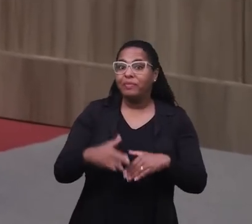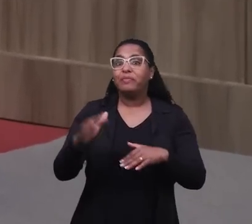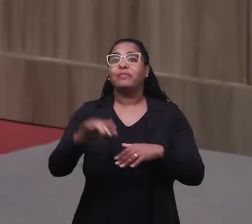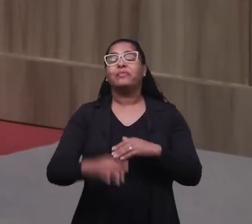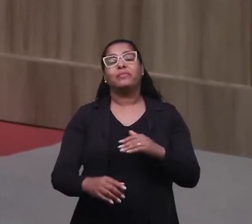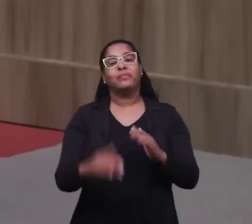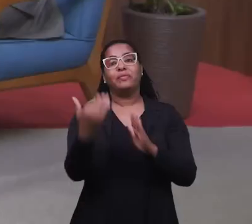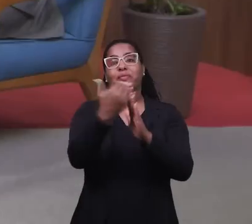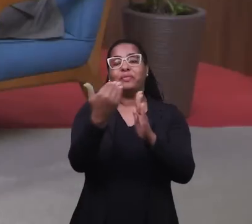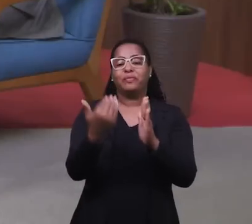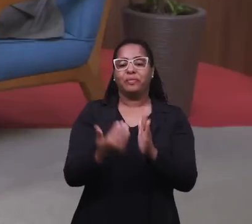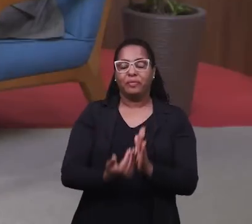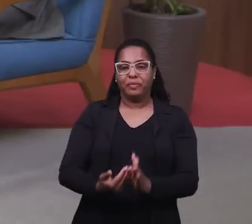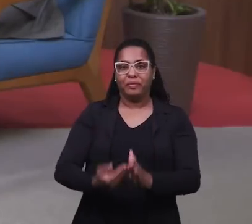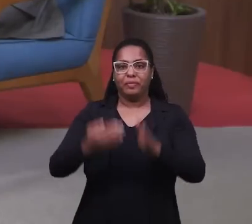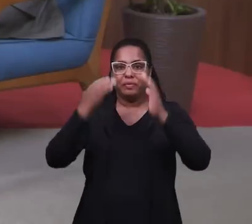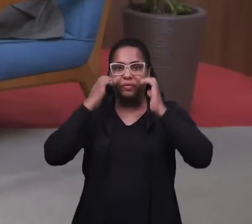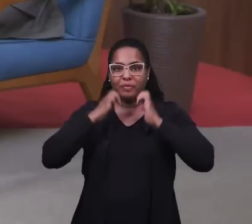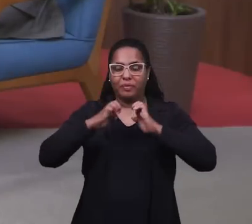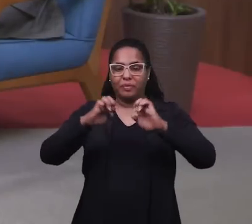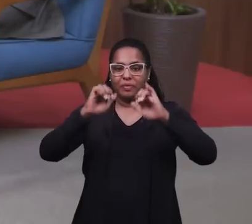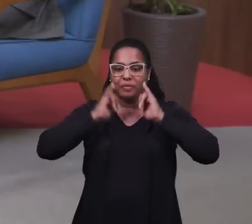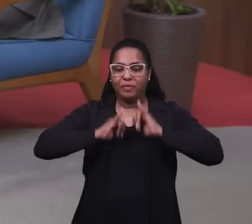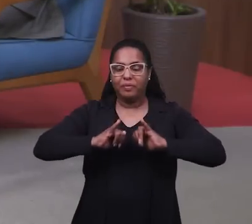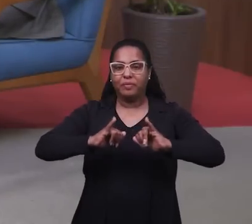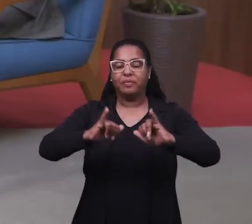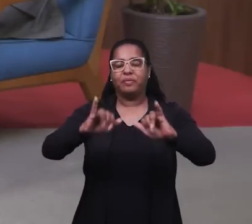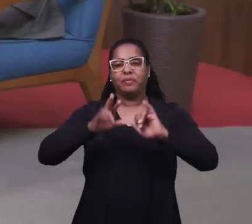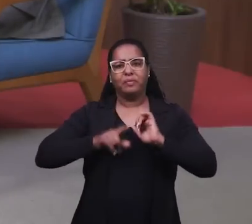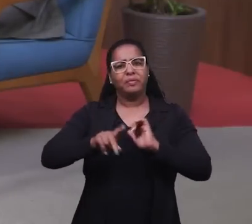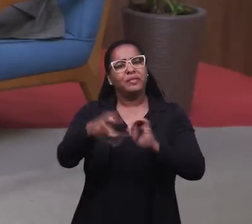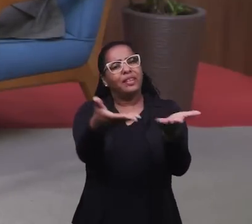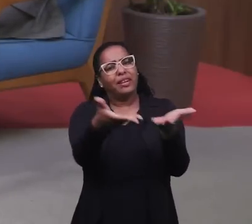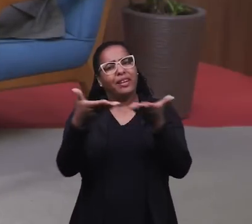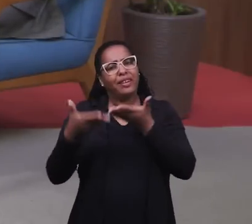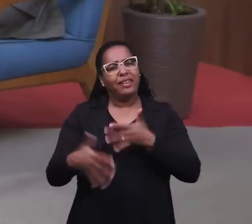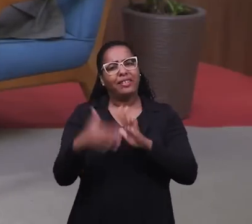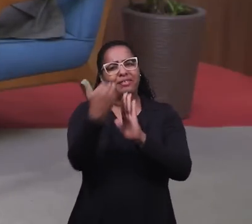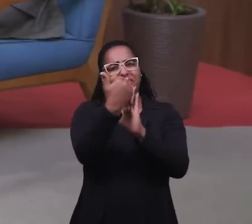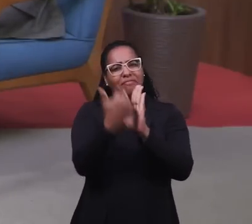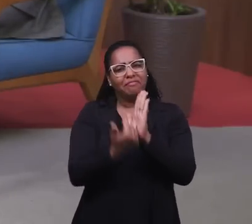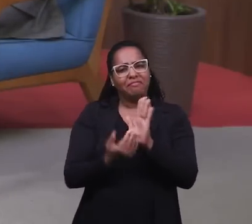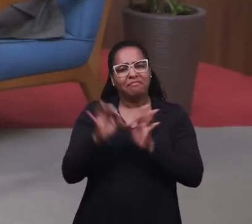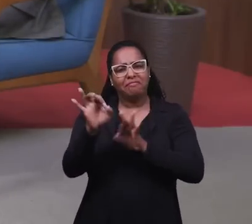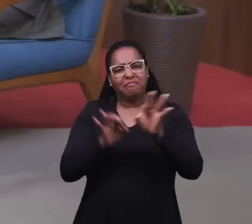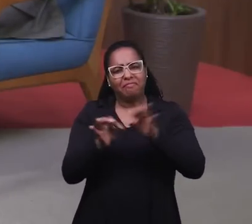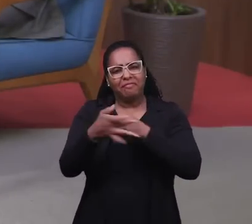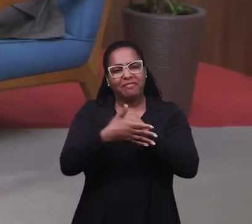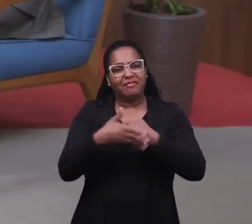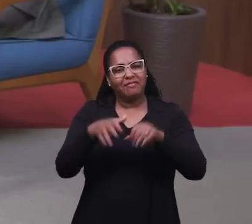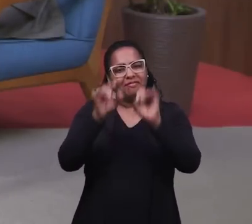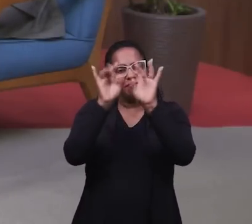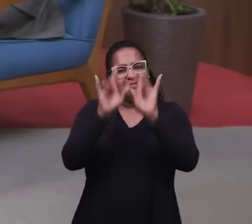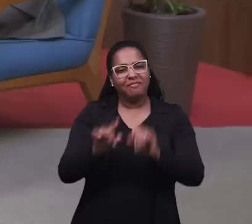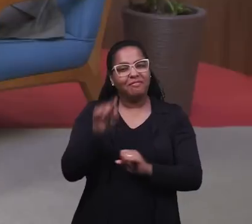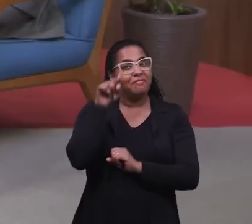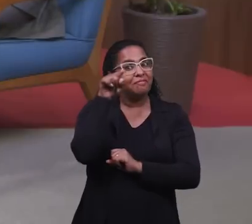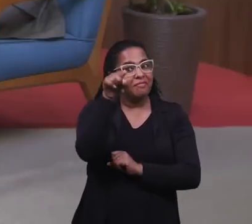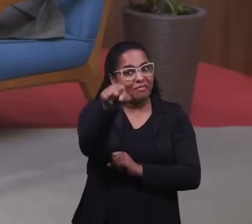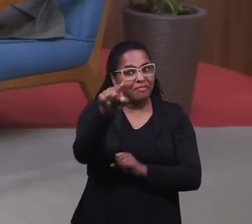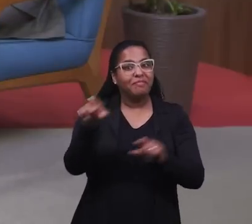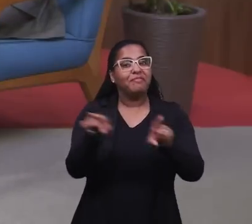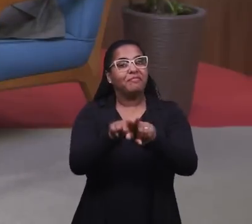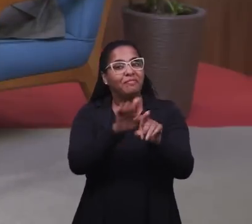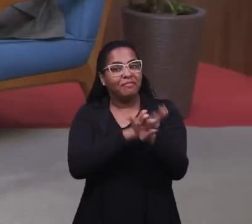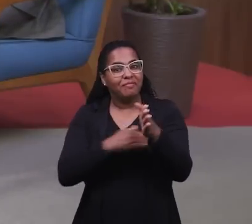edição do programa Anunciando o Evangelho Eterno. Seja bem-vindo a esse programa que é feito com todo carinho e especialmente para